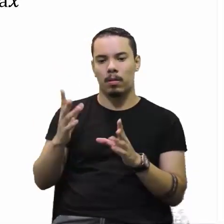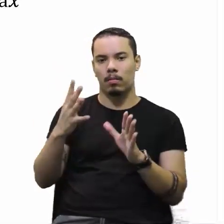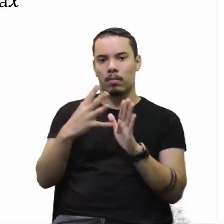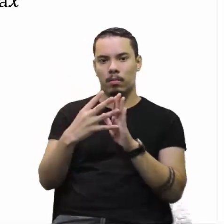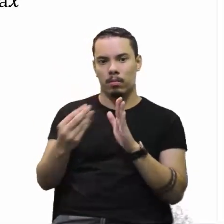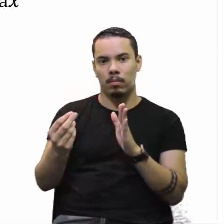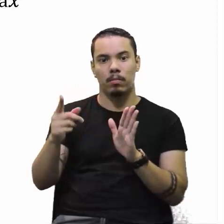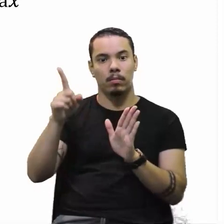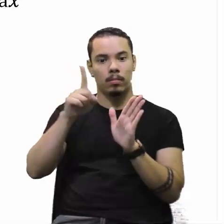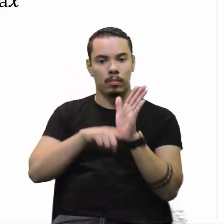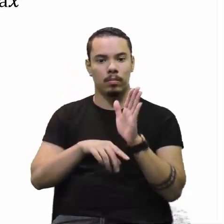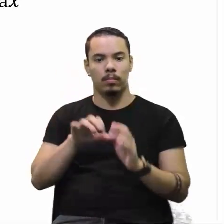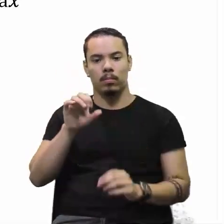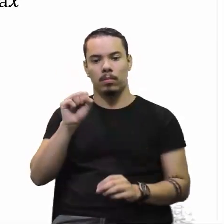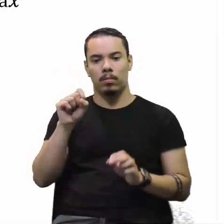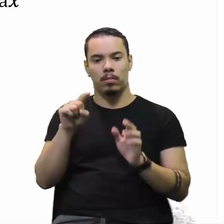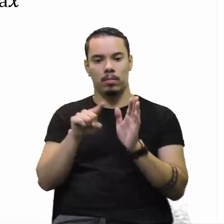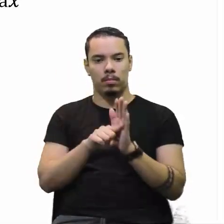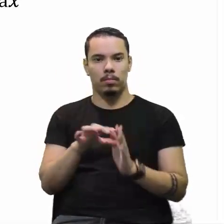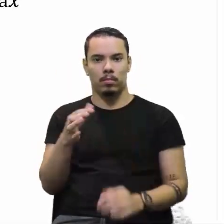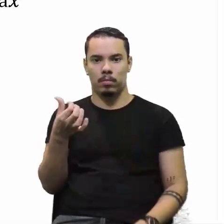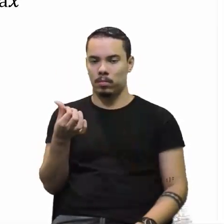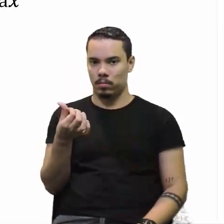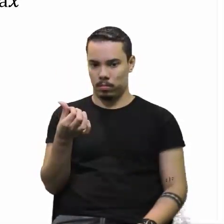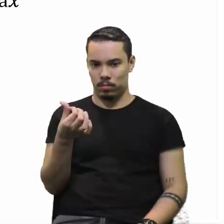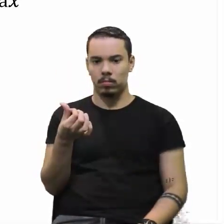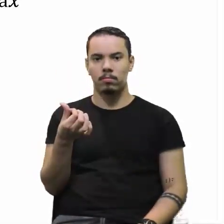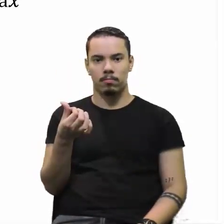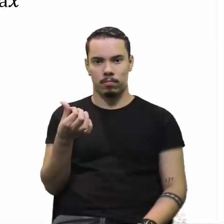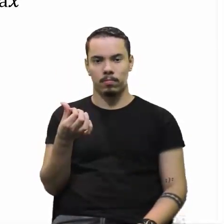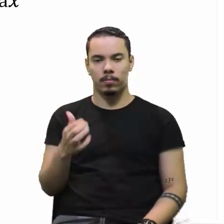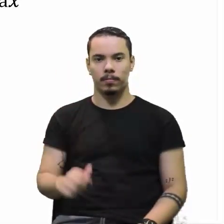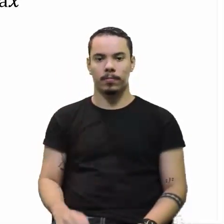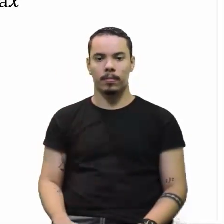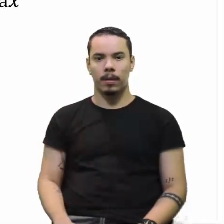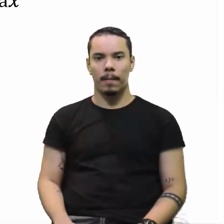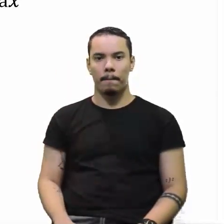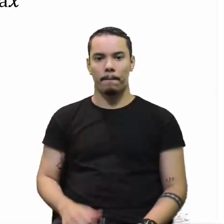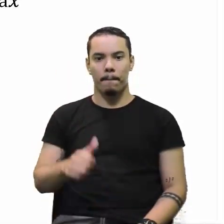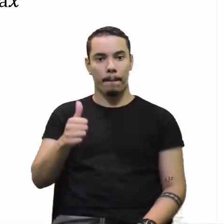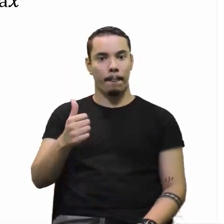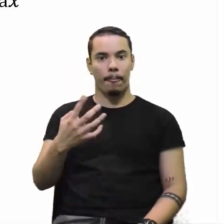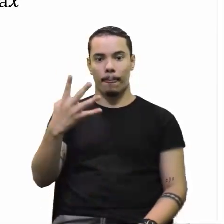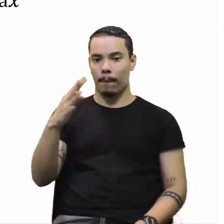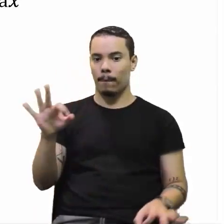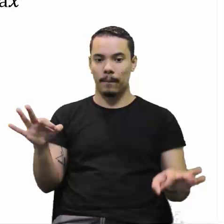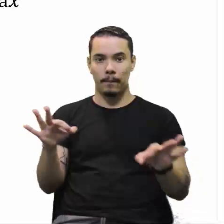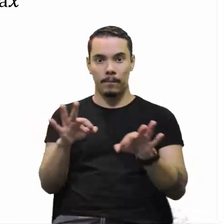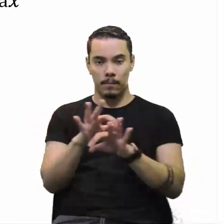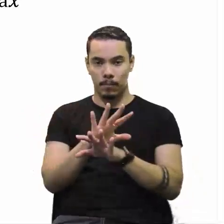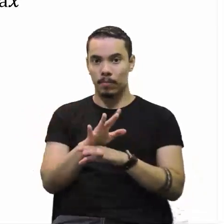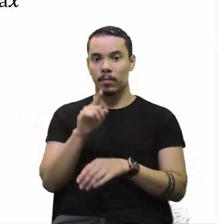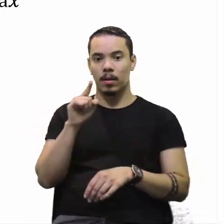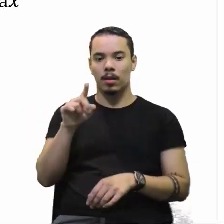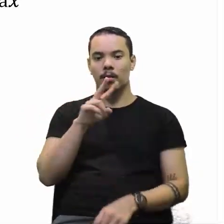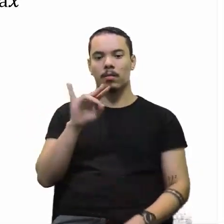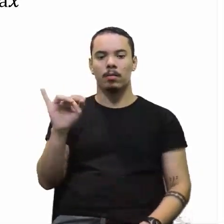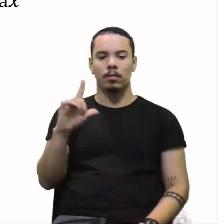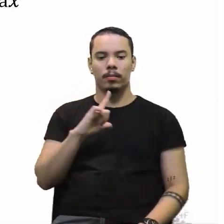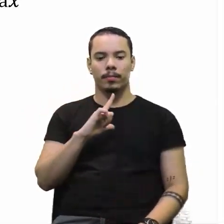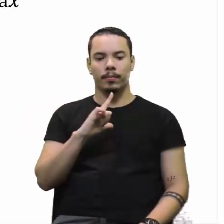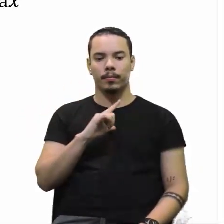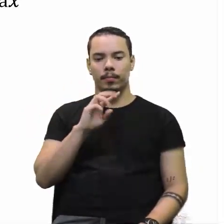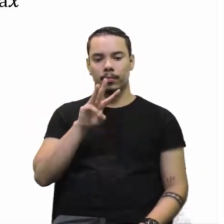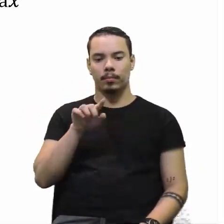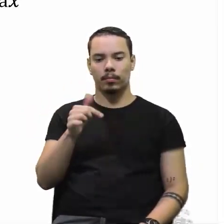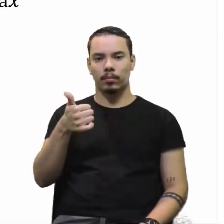ficar 8 menos 6. Então, vai ficar 8 mais 6, 14. Então, aí em cima nós vamos ter 3 vezes